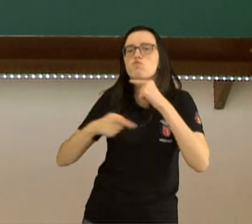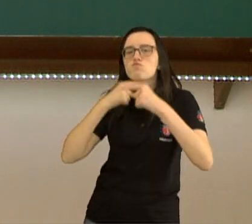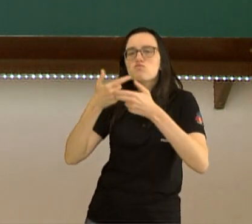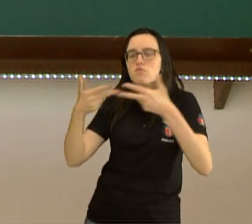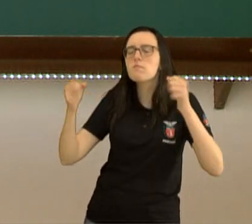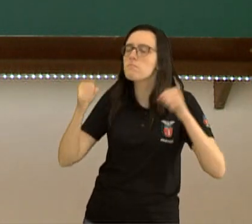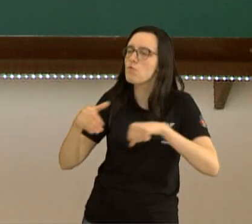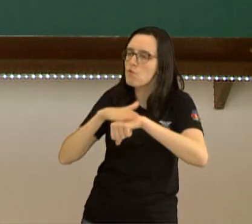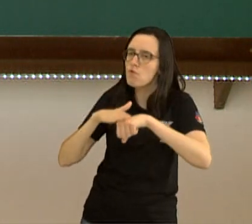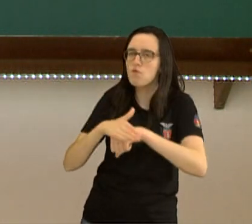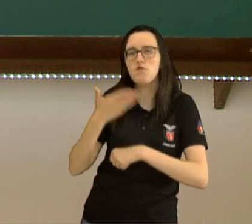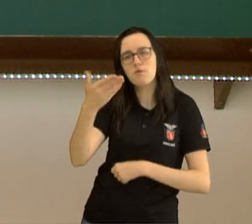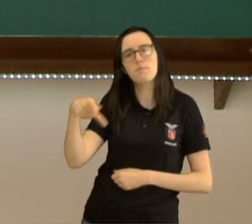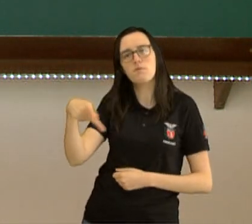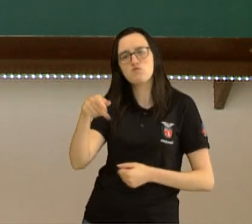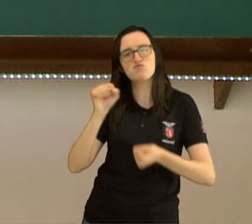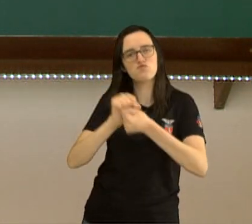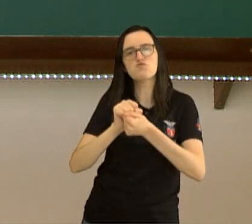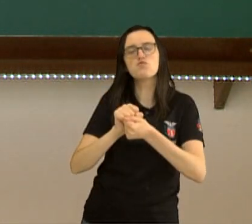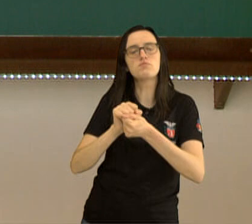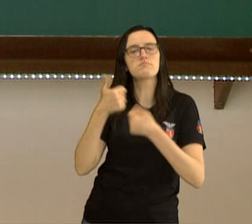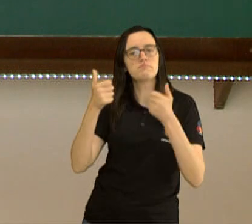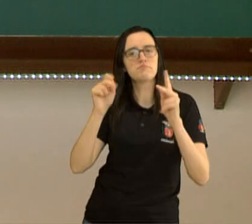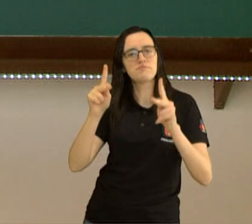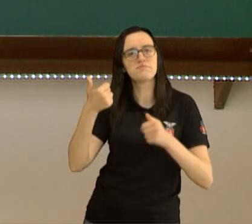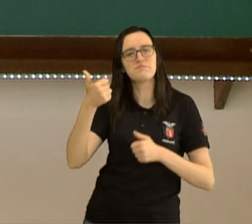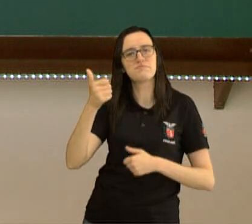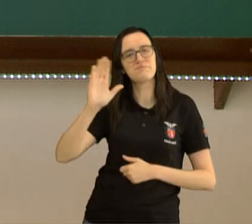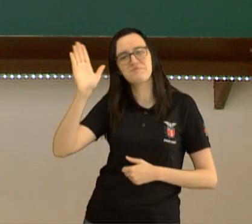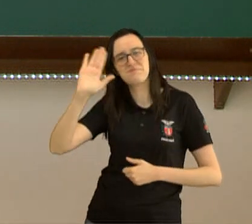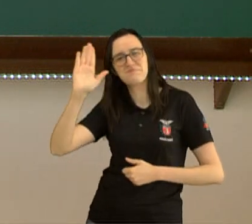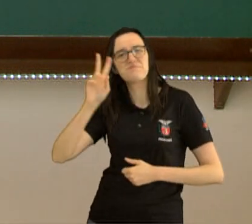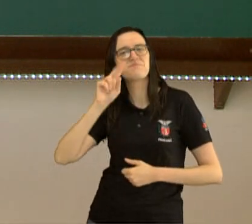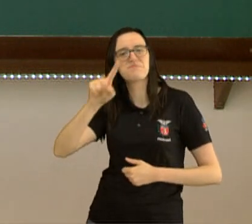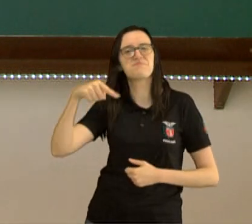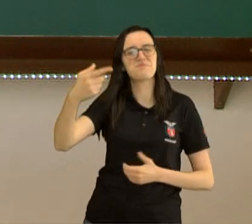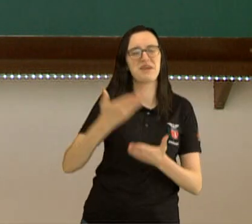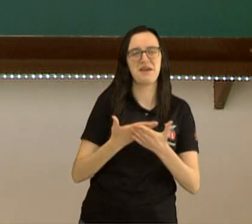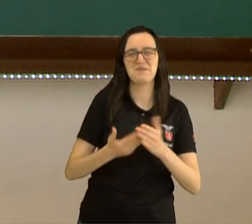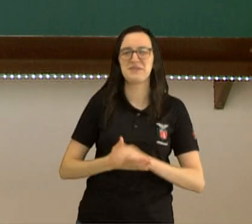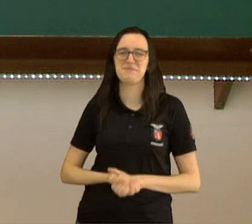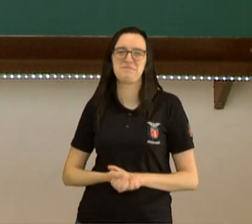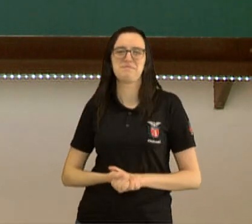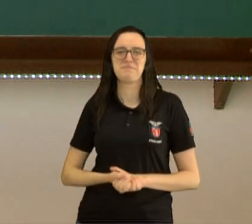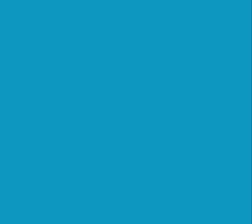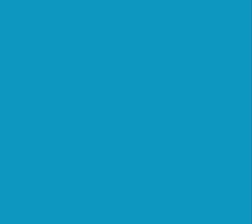aí, conversem com o professor de vocês, não deixem nenhuma dúvida acumular. Bye bye, see you next class.